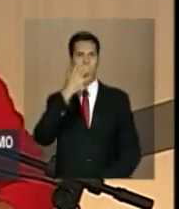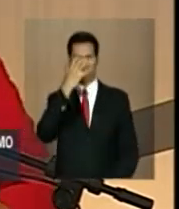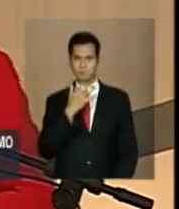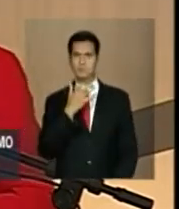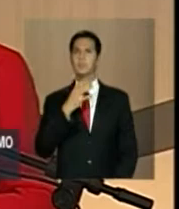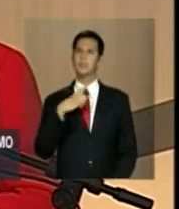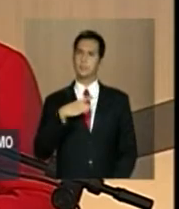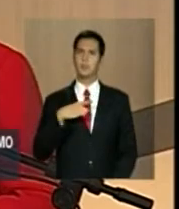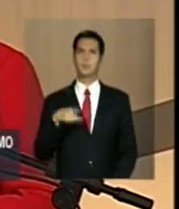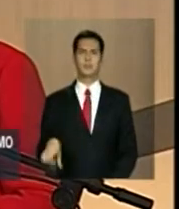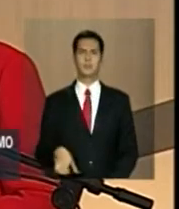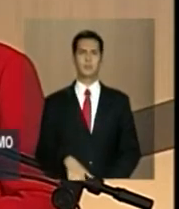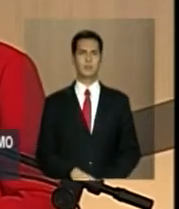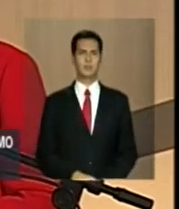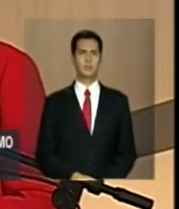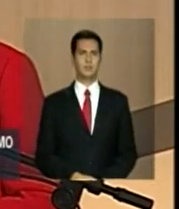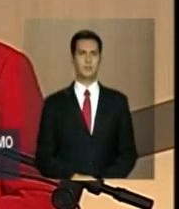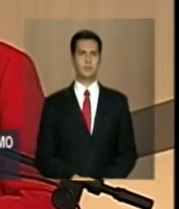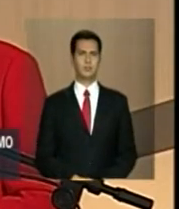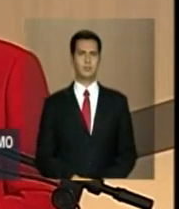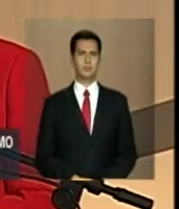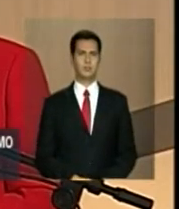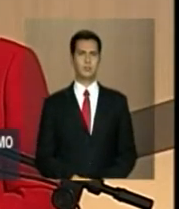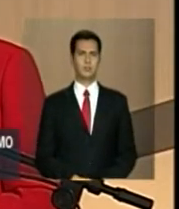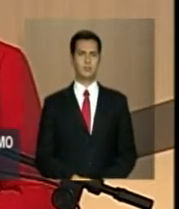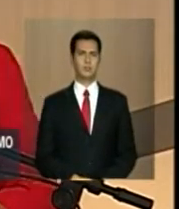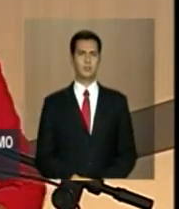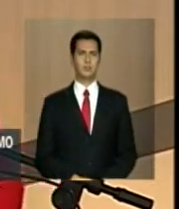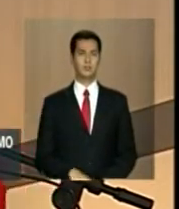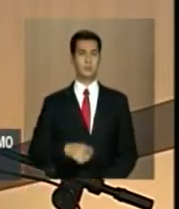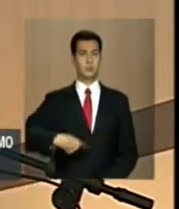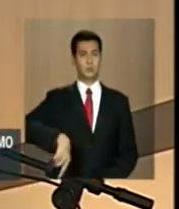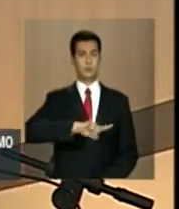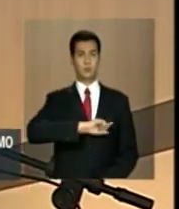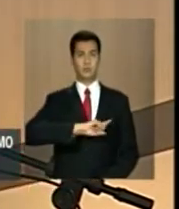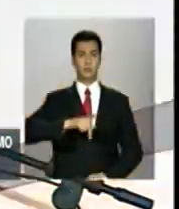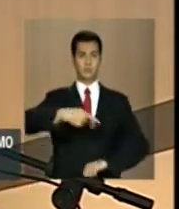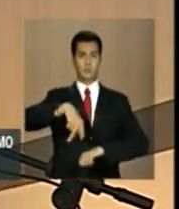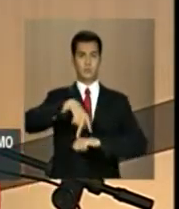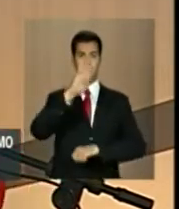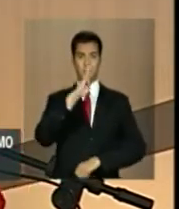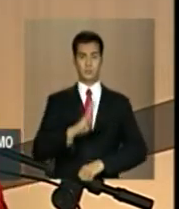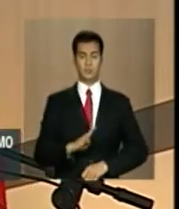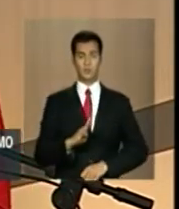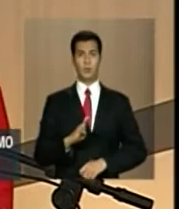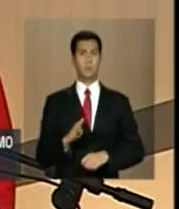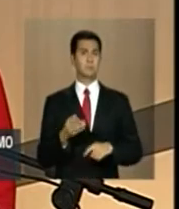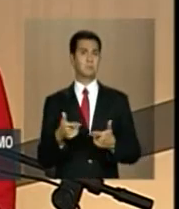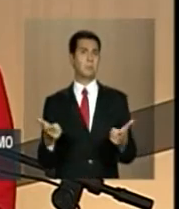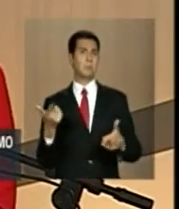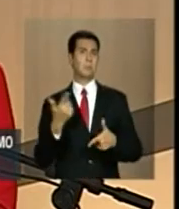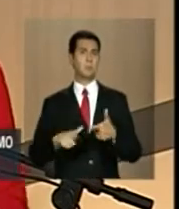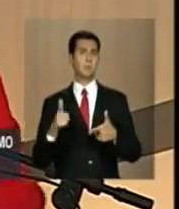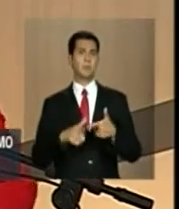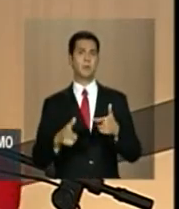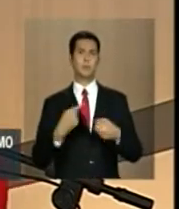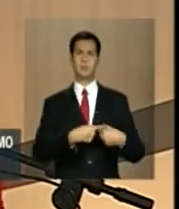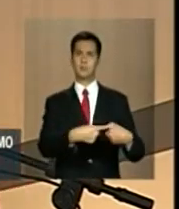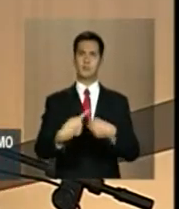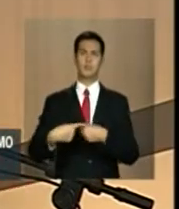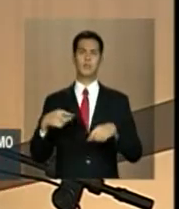Por isso que nós não somos um país que temos crise dos estados e dos municípios.